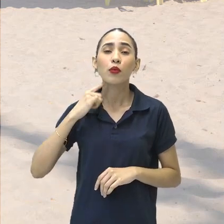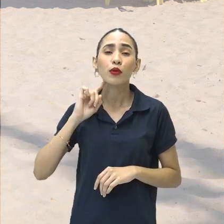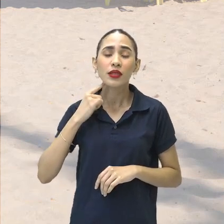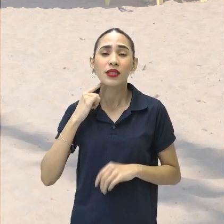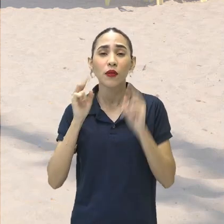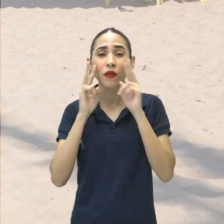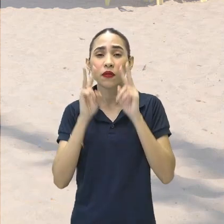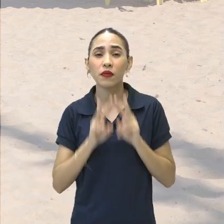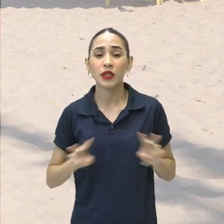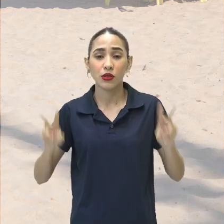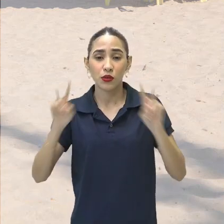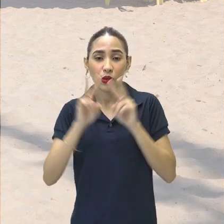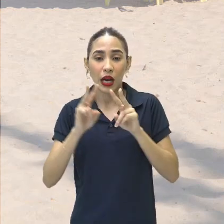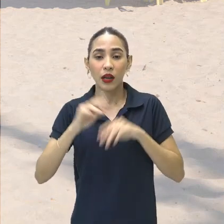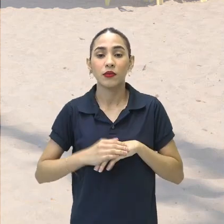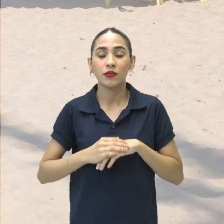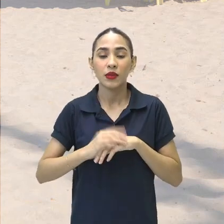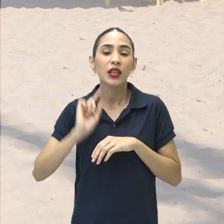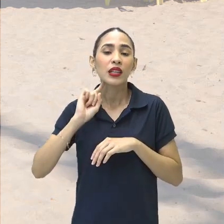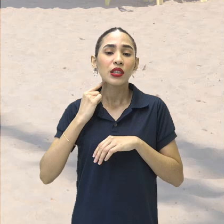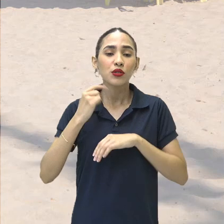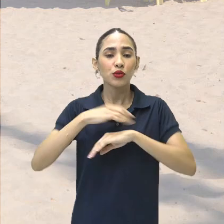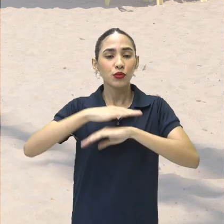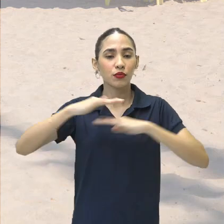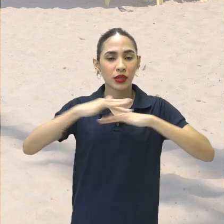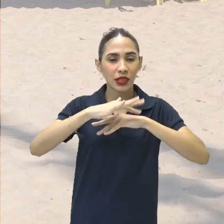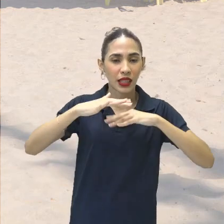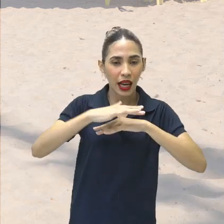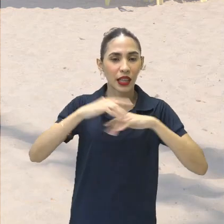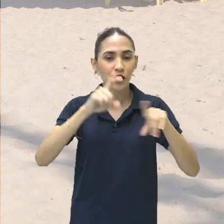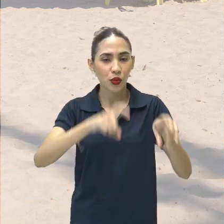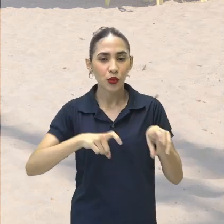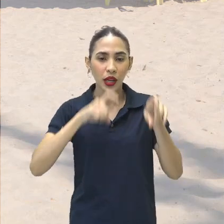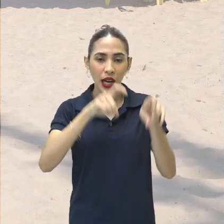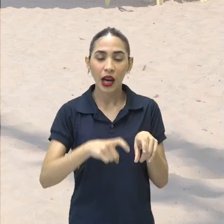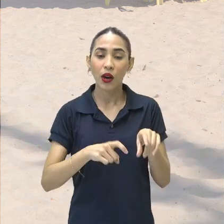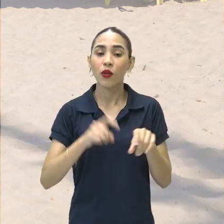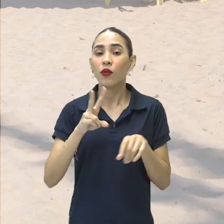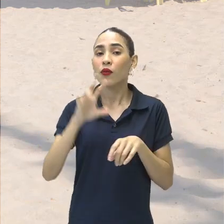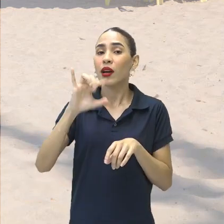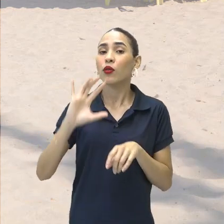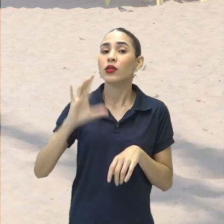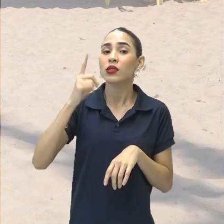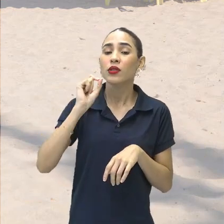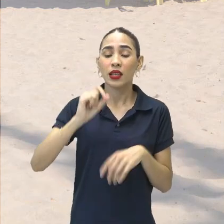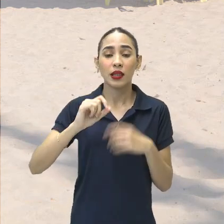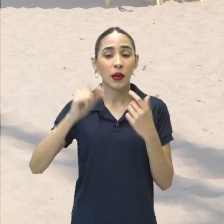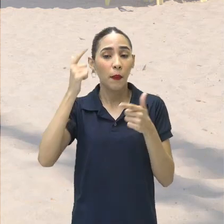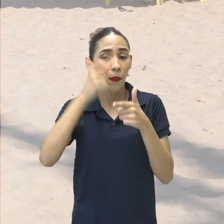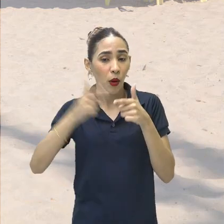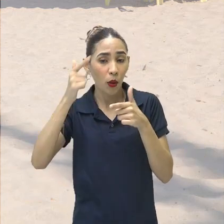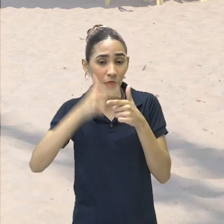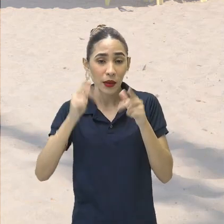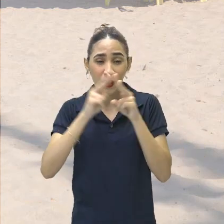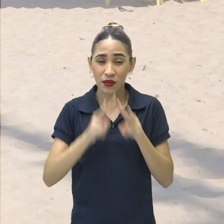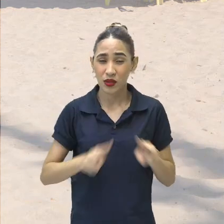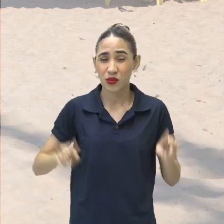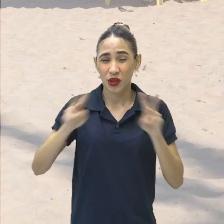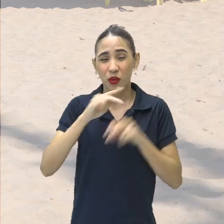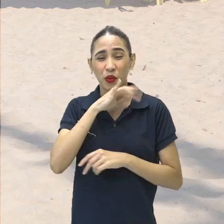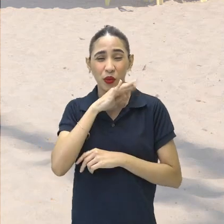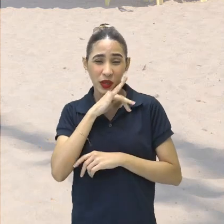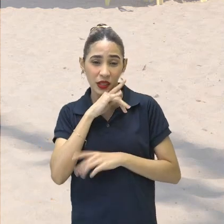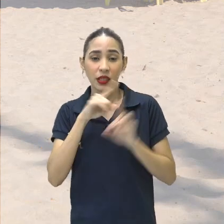visual também, o acúmulo de lixo em áreas urbanas e rurais, causa um impacto visual negativo